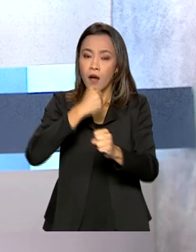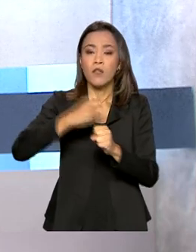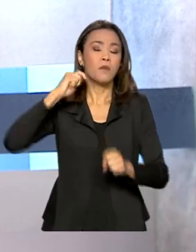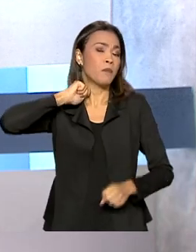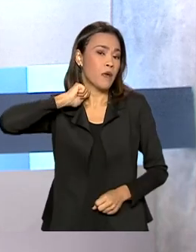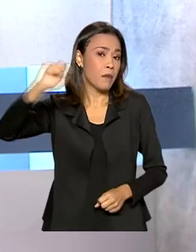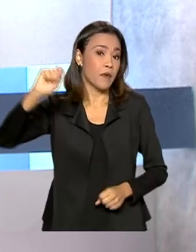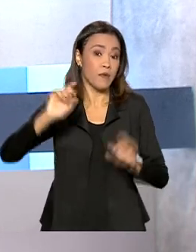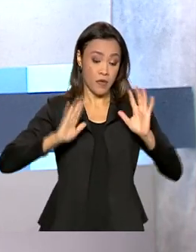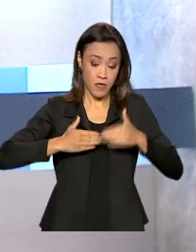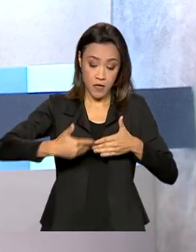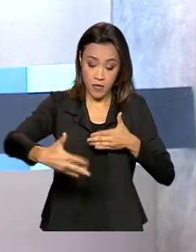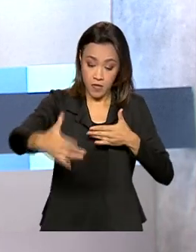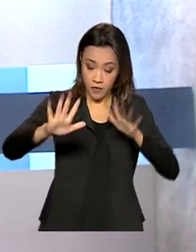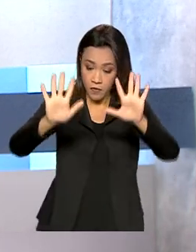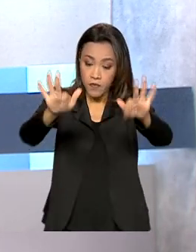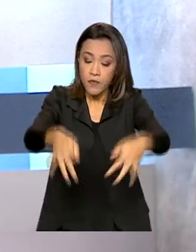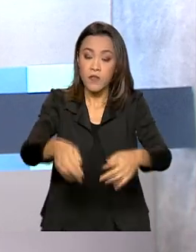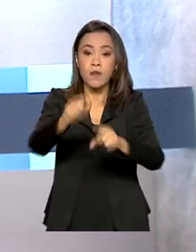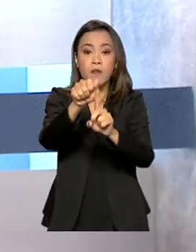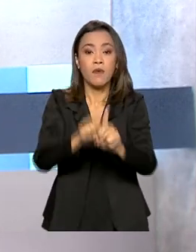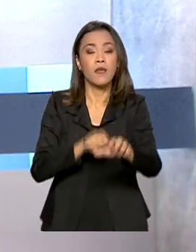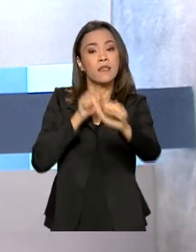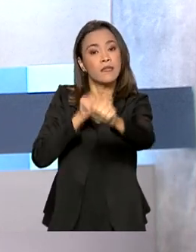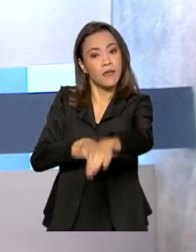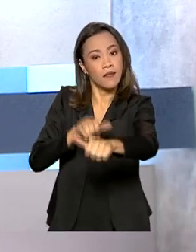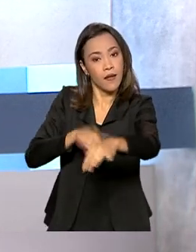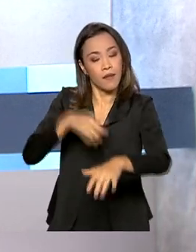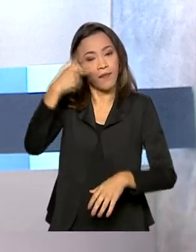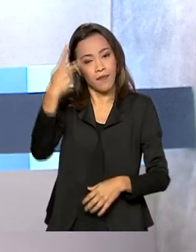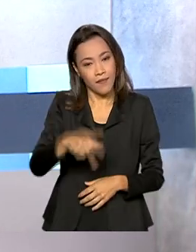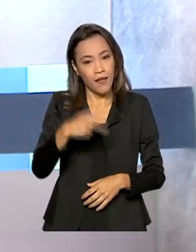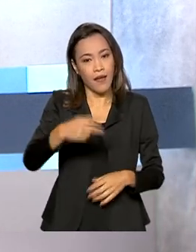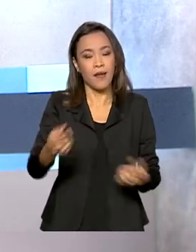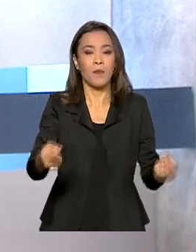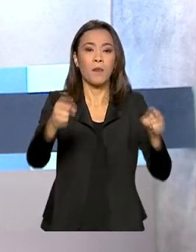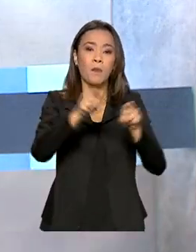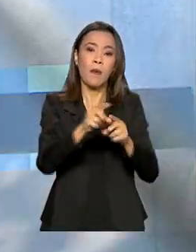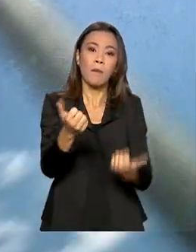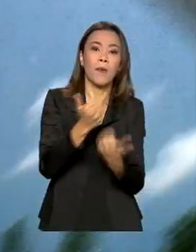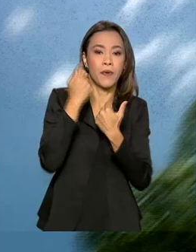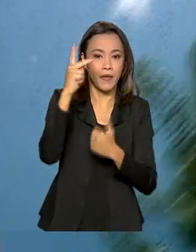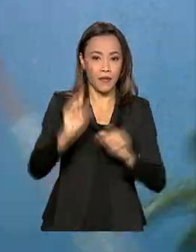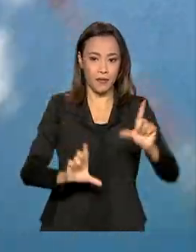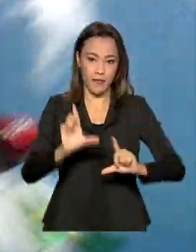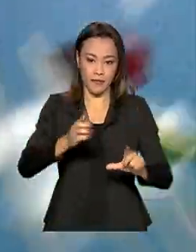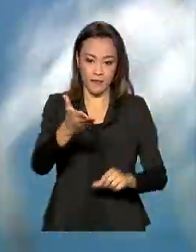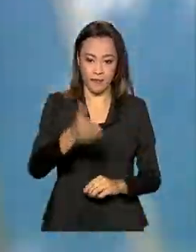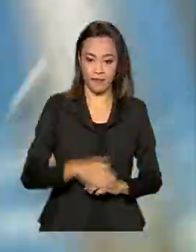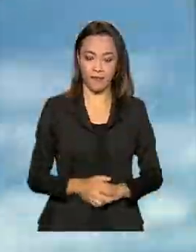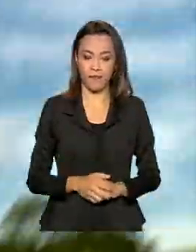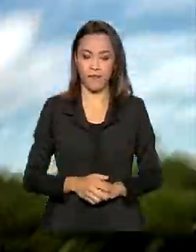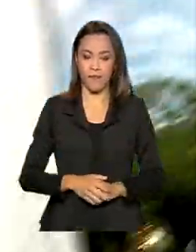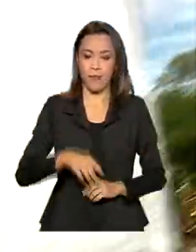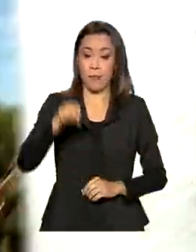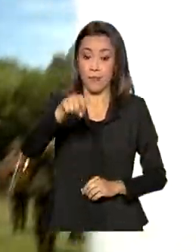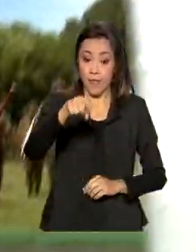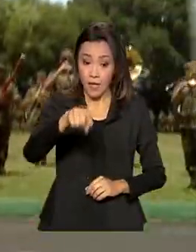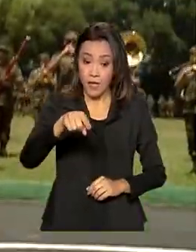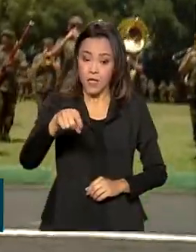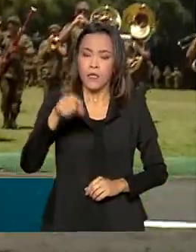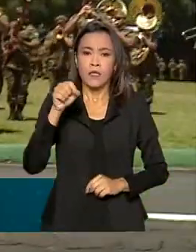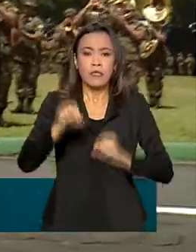término para setembro. A reportagem é da nossa afiliada TV Encontro das Águas. O maior exercício de